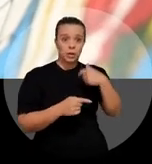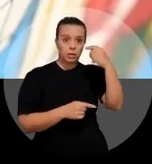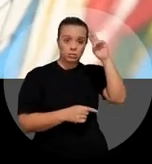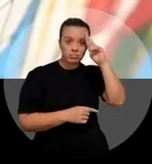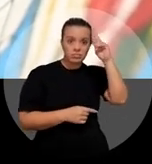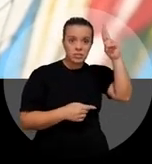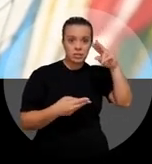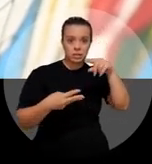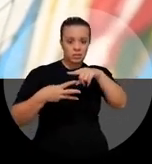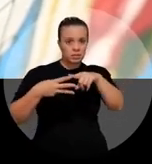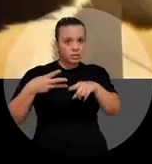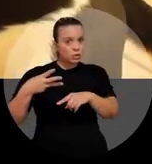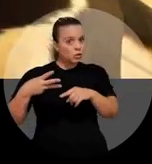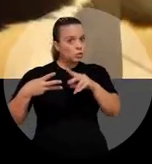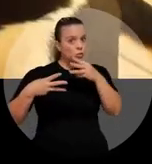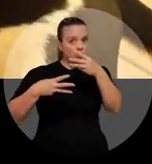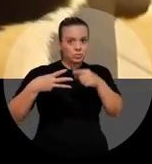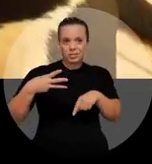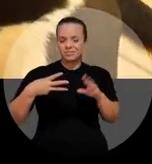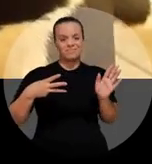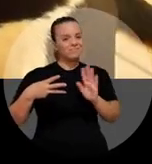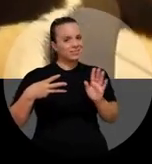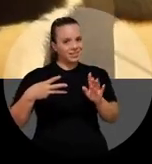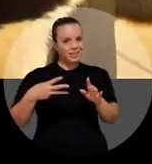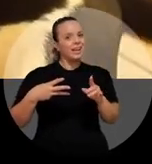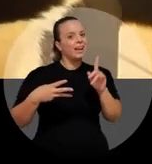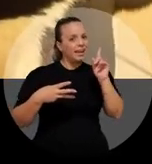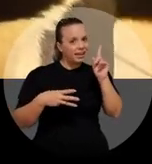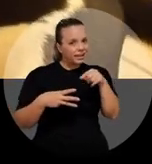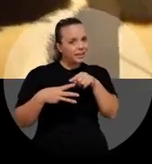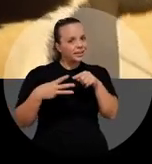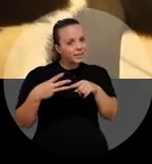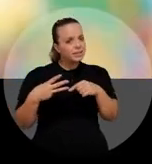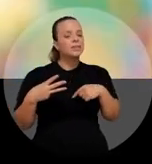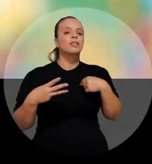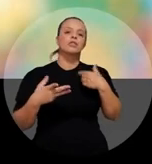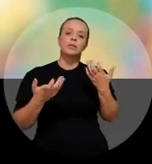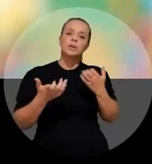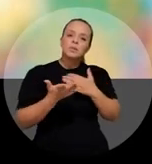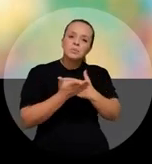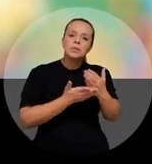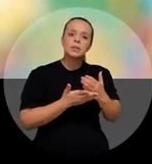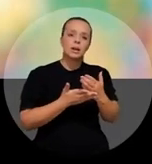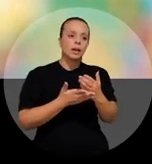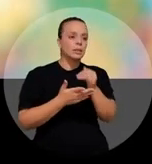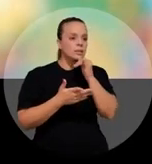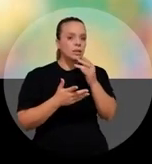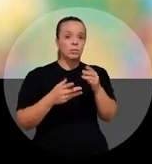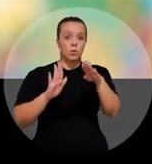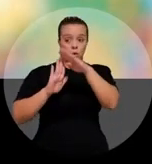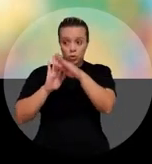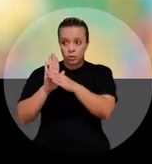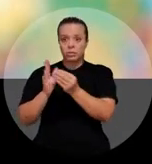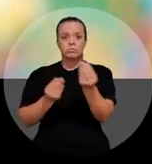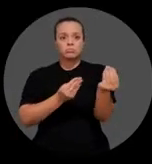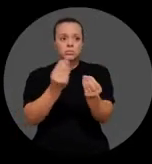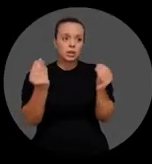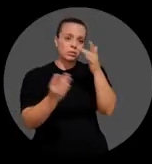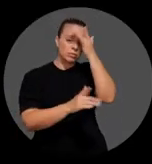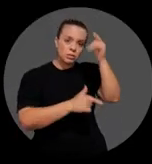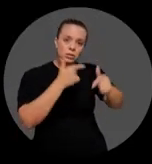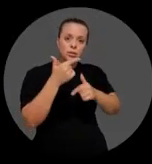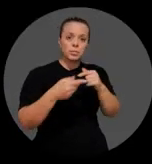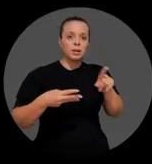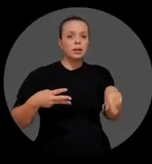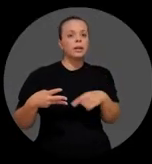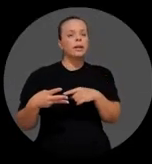vou dirigir dois dos três roteiros, que é essa parte que eu quero começar a passar pra frente roteiros.